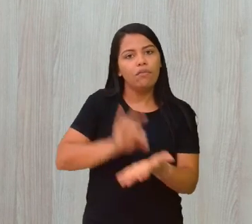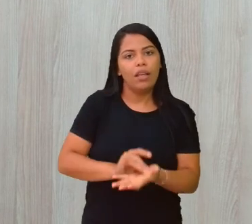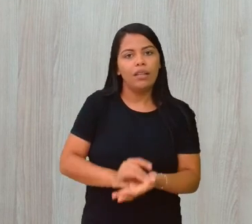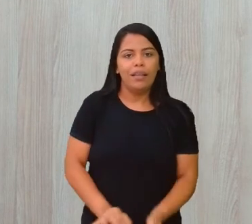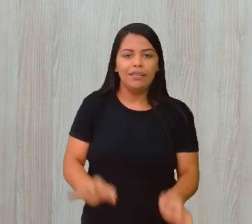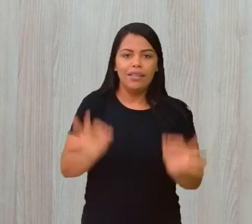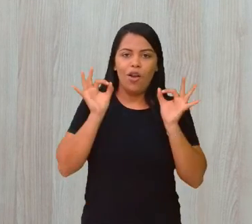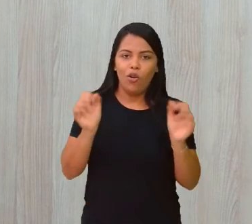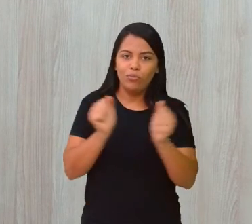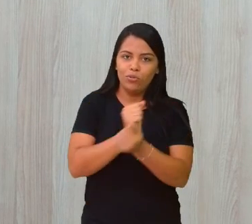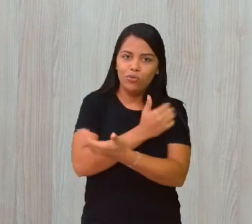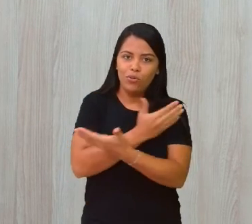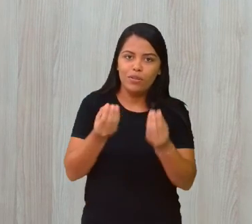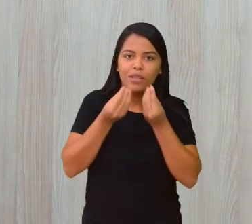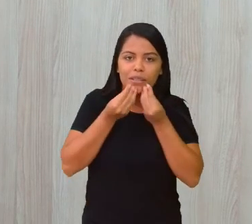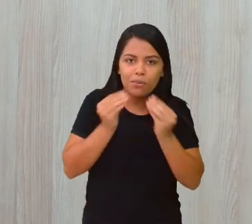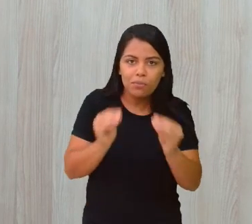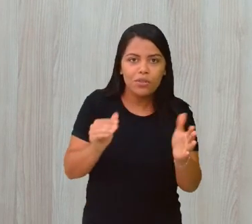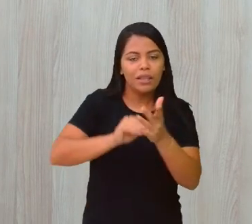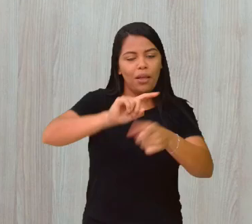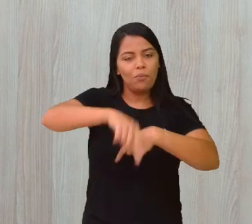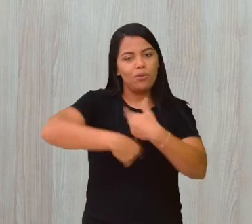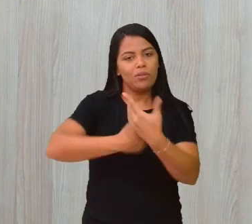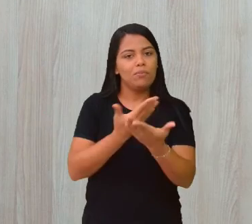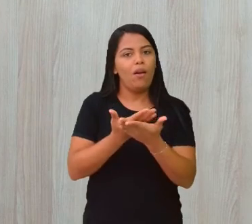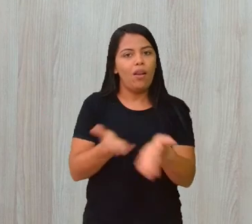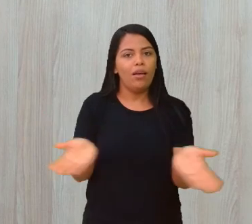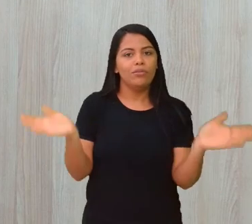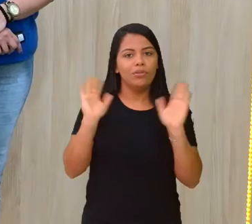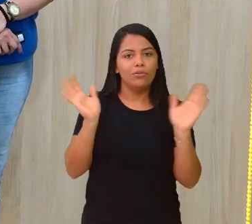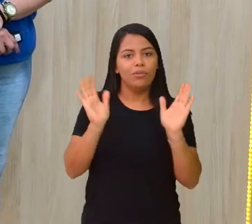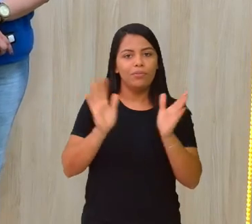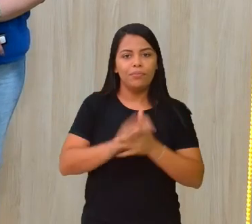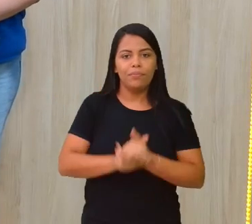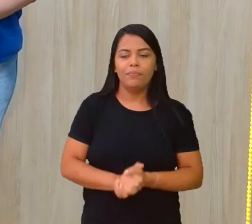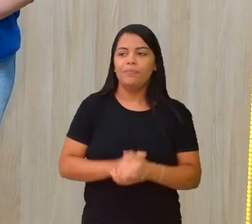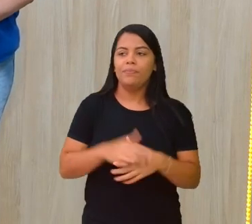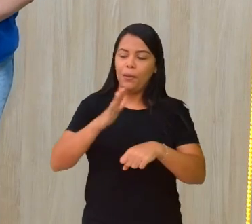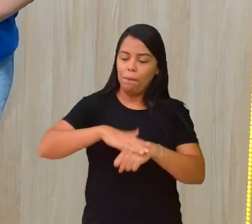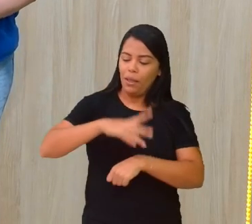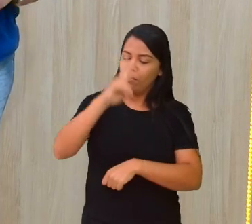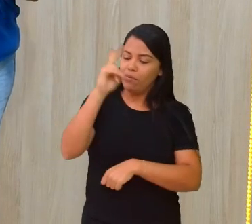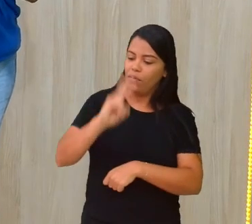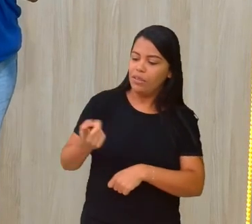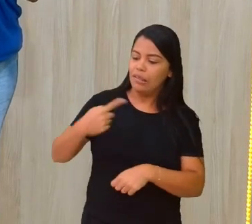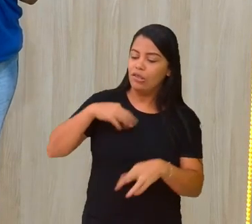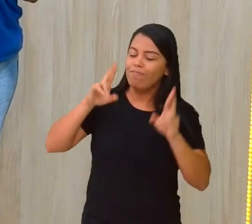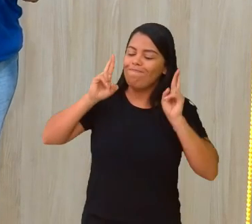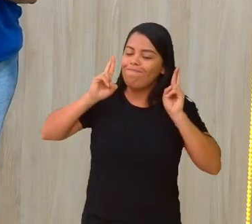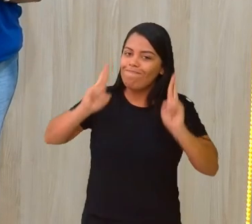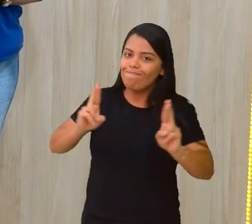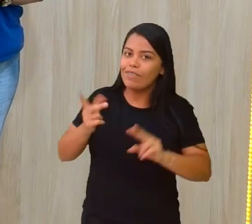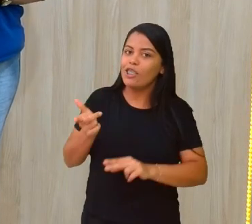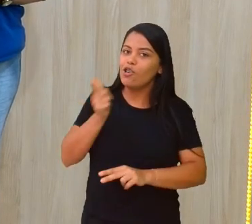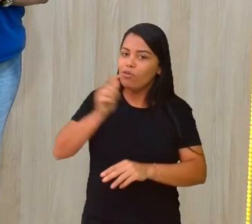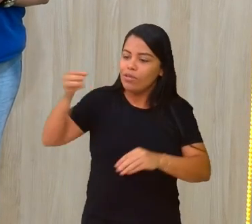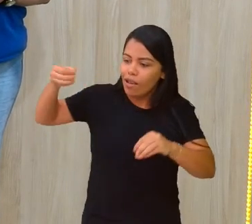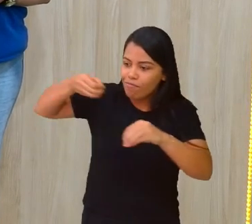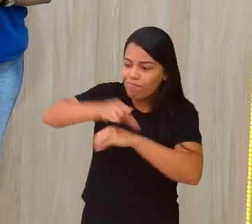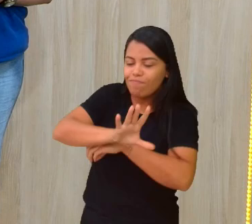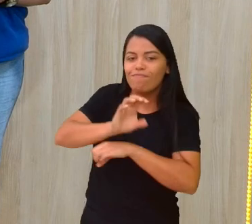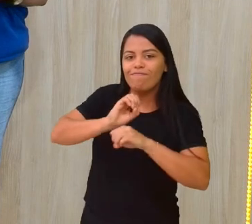com vocês de novo. Beijo grande e até a próxima aula. Tchau, tchau. E mais uma vez a gente espera que tenha conseguido passar,